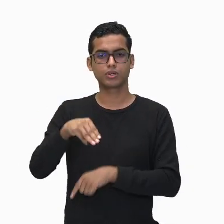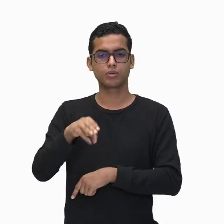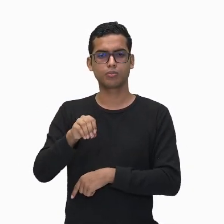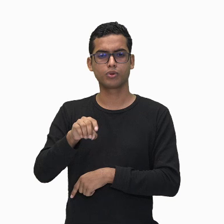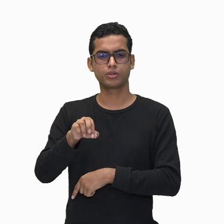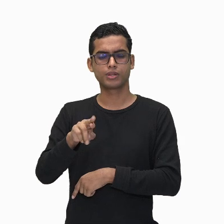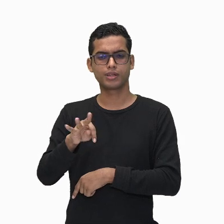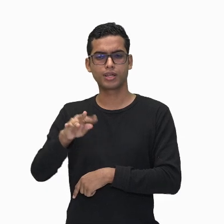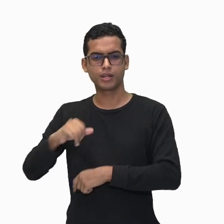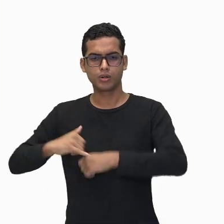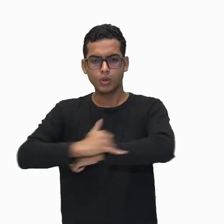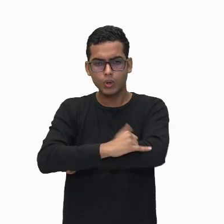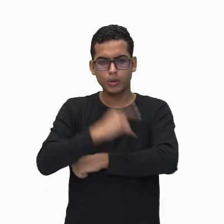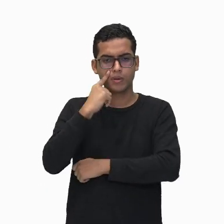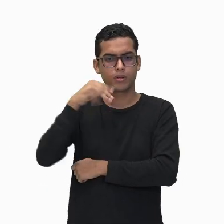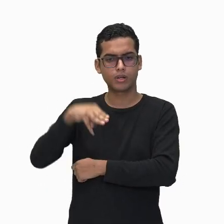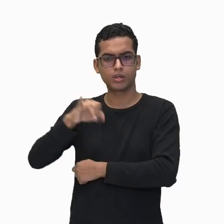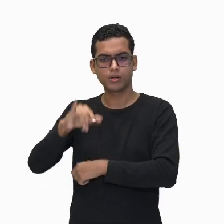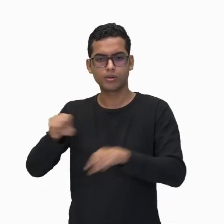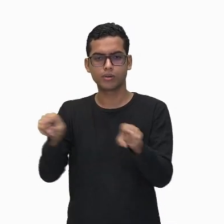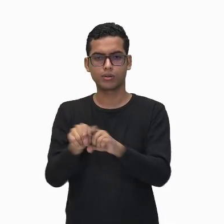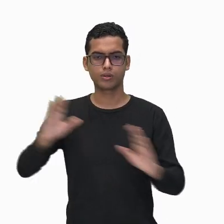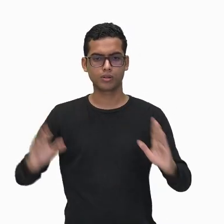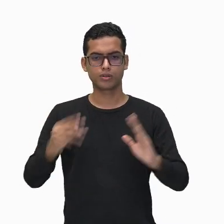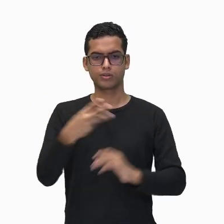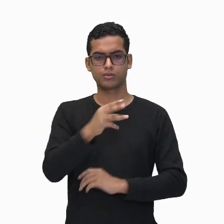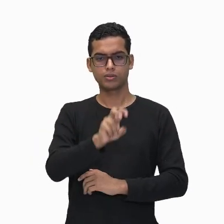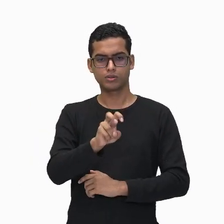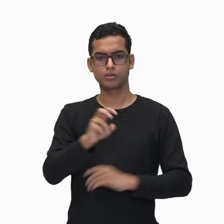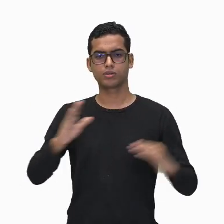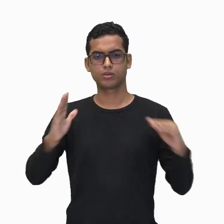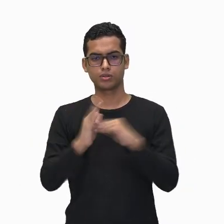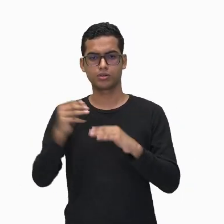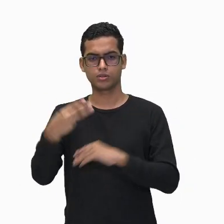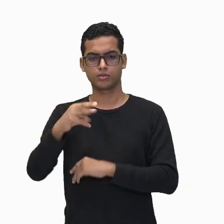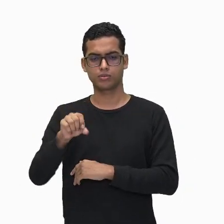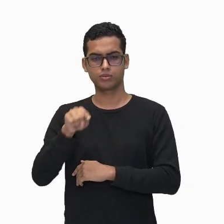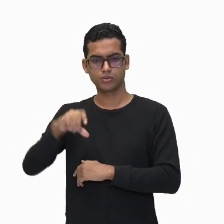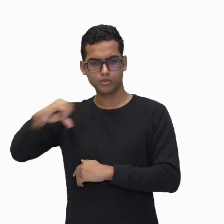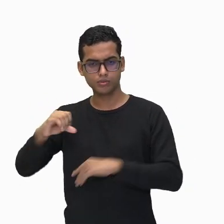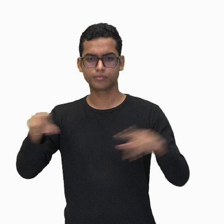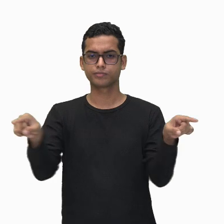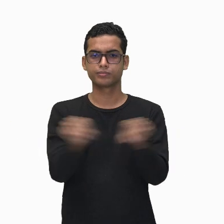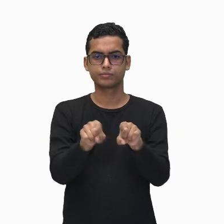quando o IMC dessa pessoa fica ali entre 35,0